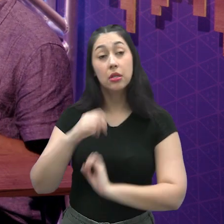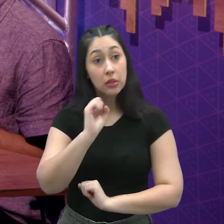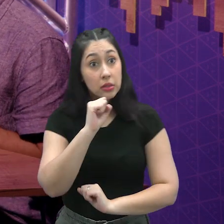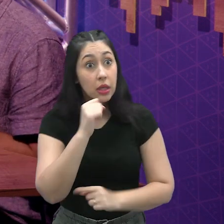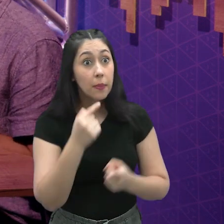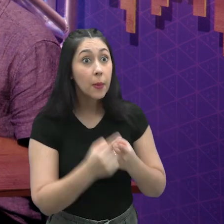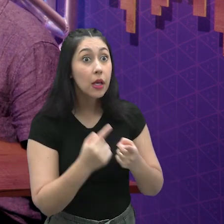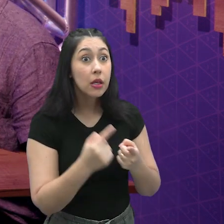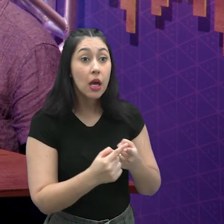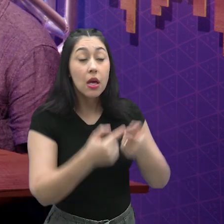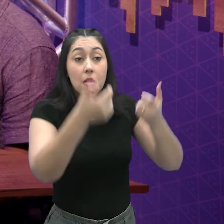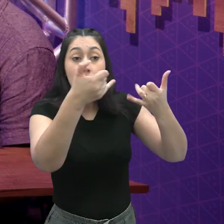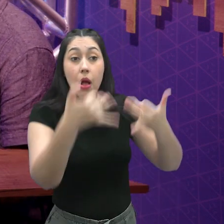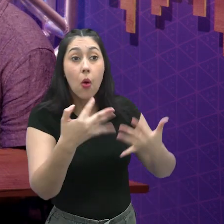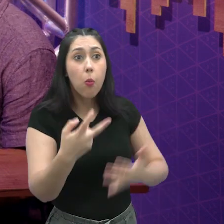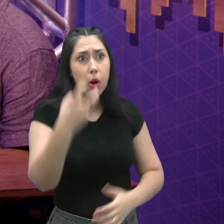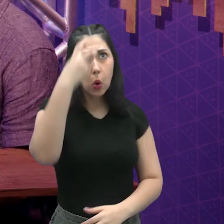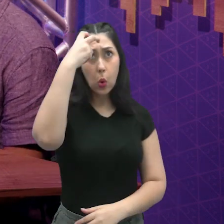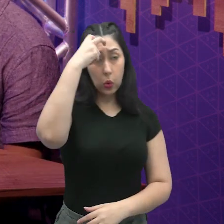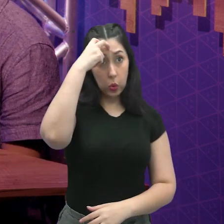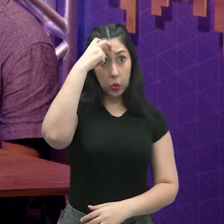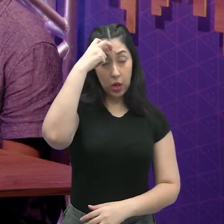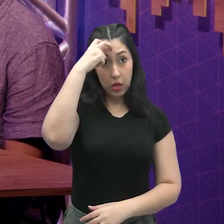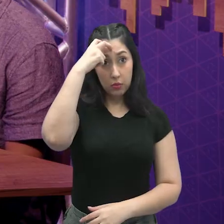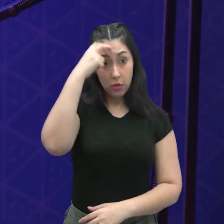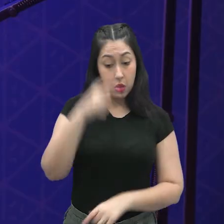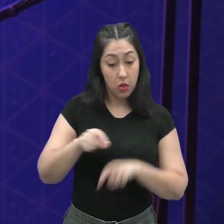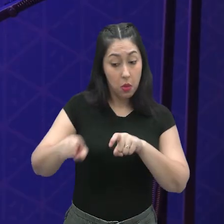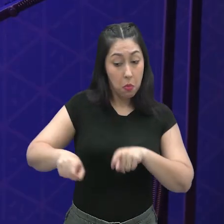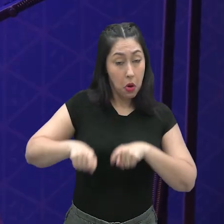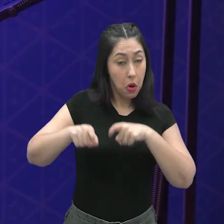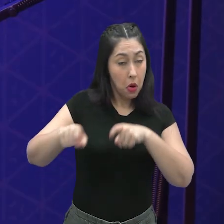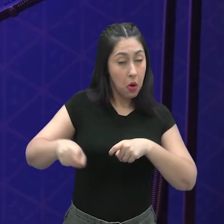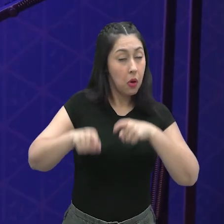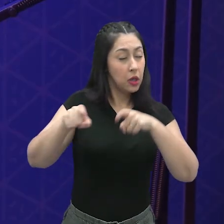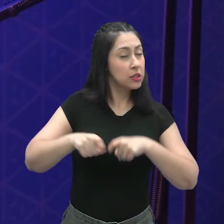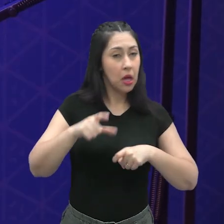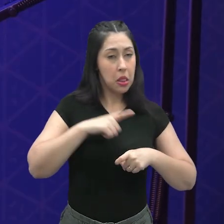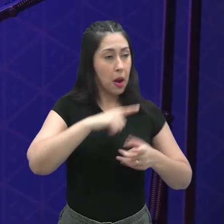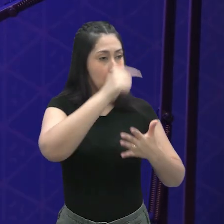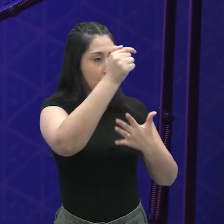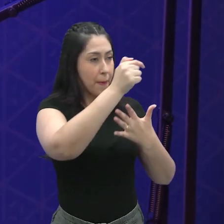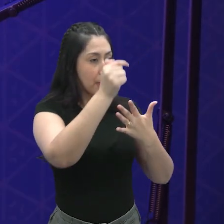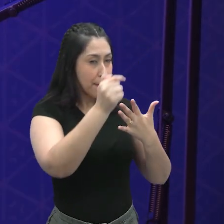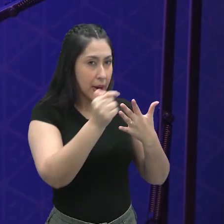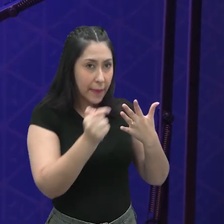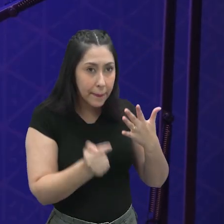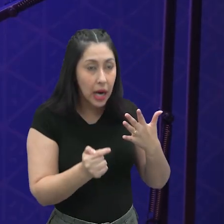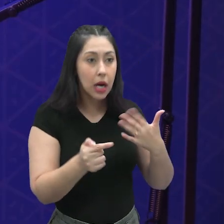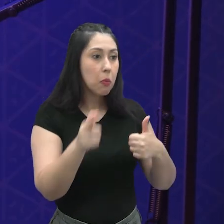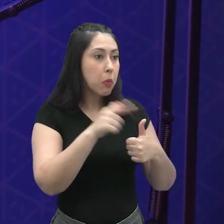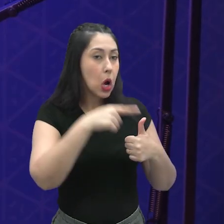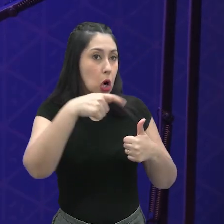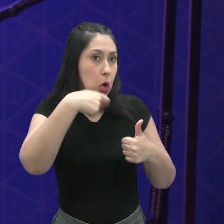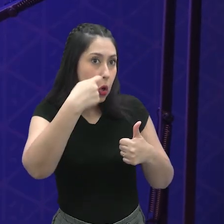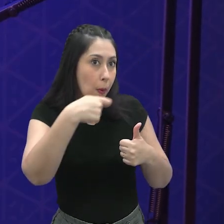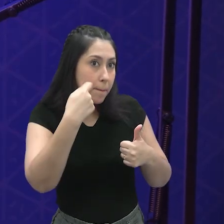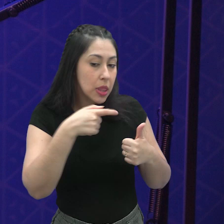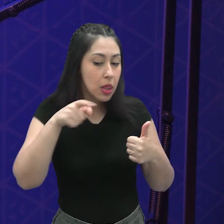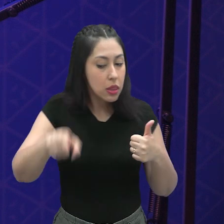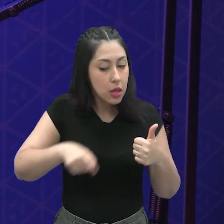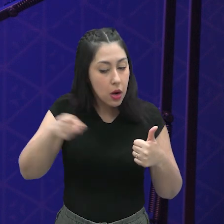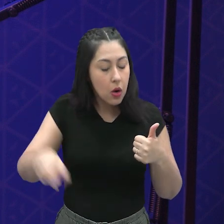Sim, né? Porque a gente está falando de uma cultura sertaneja e dentro disso tudo a gente tem várias vertentes. A gente tem a